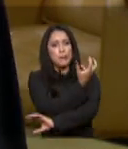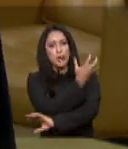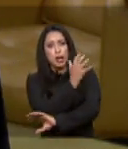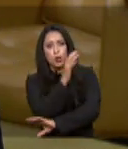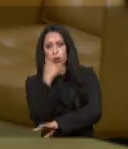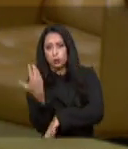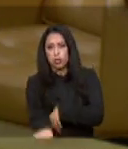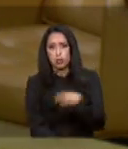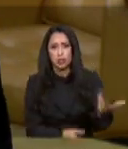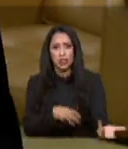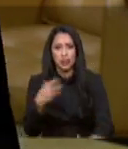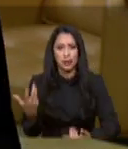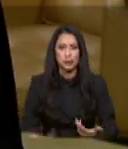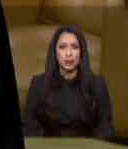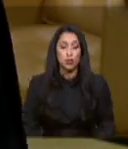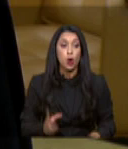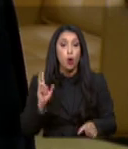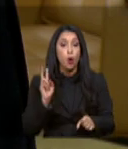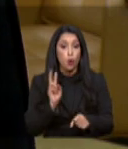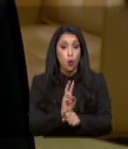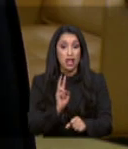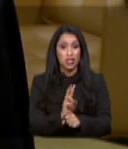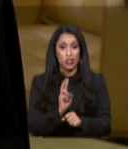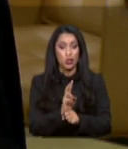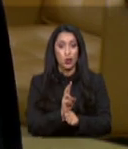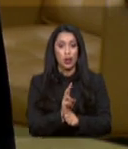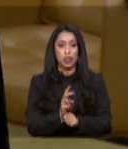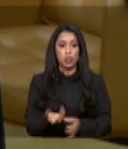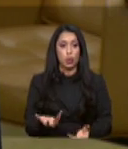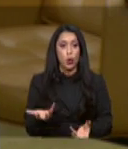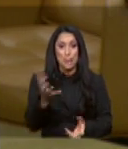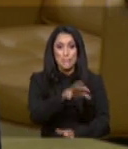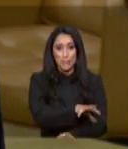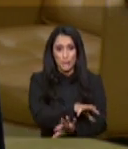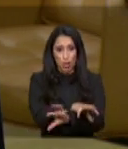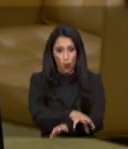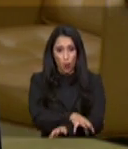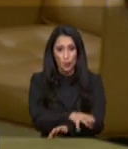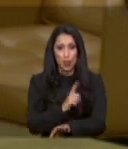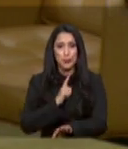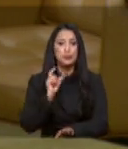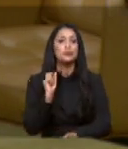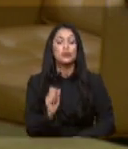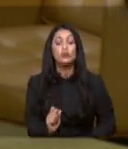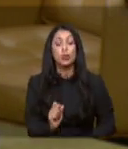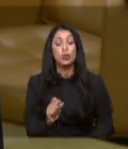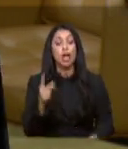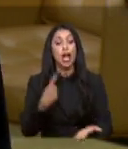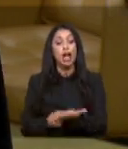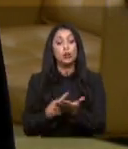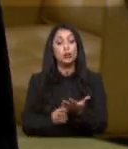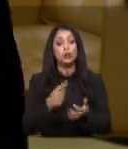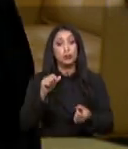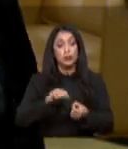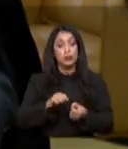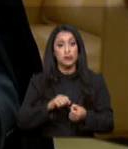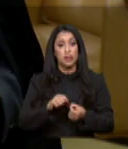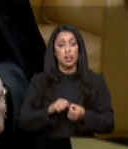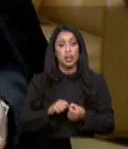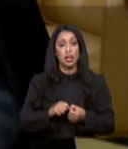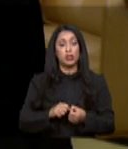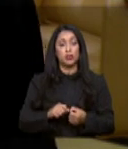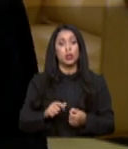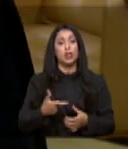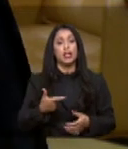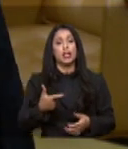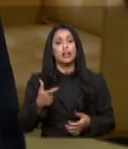ambientais. Essa operação Guardiões do Bioma, desmatamento, visa ainda cumprir acordos que foram firmados na COP26,